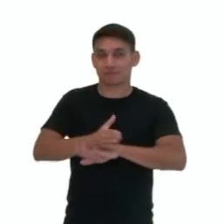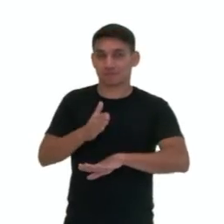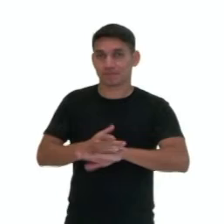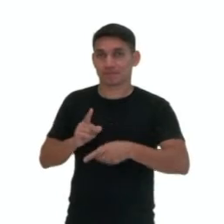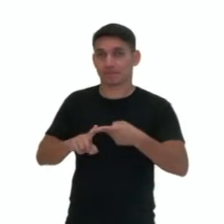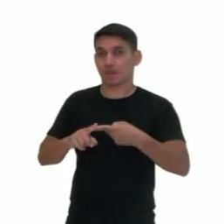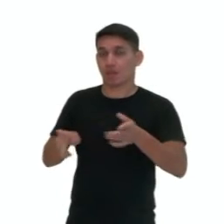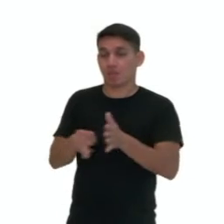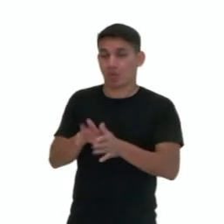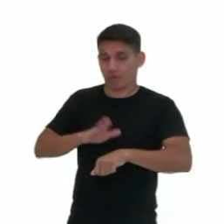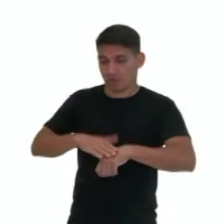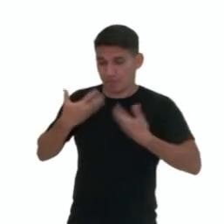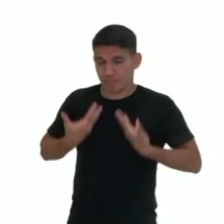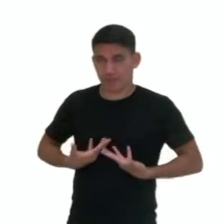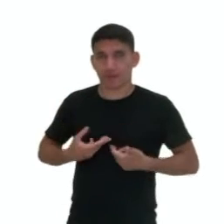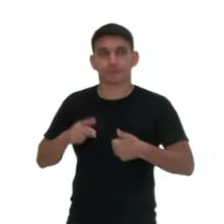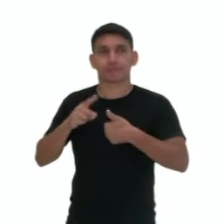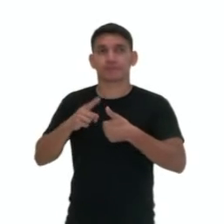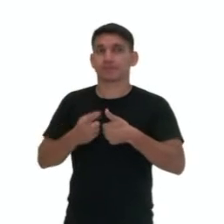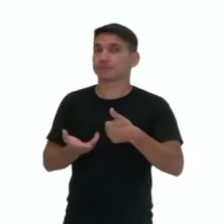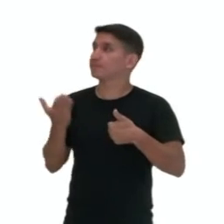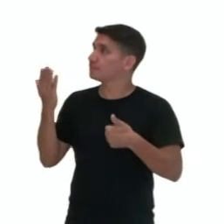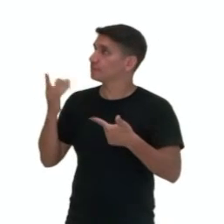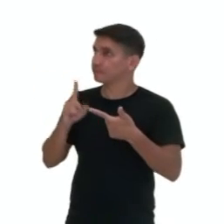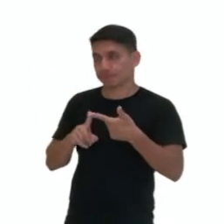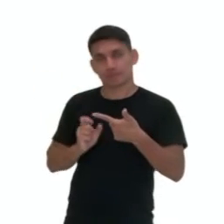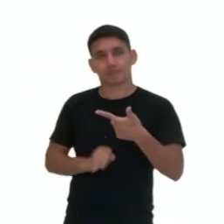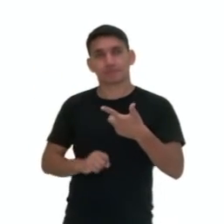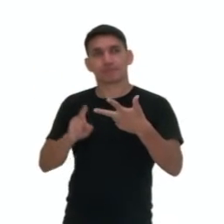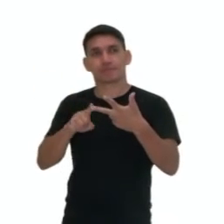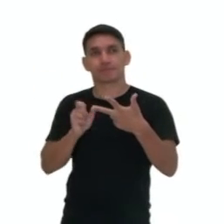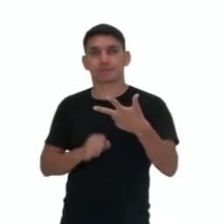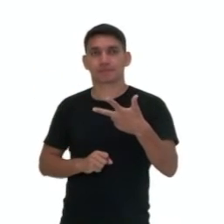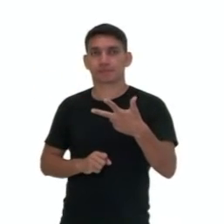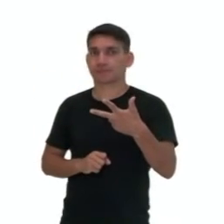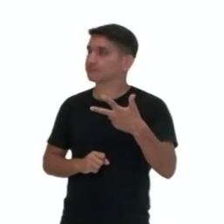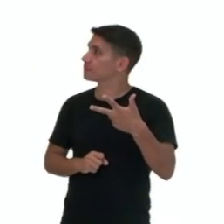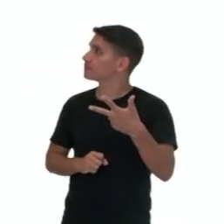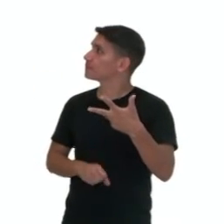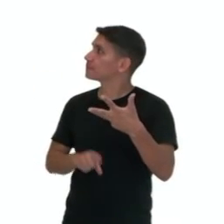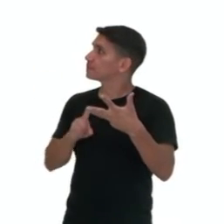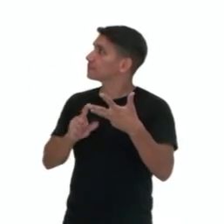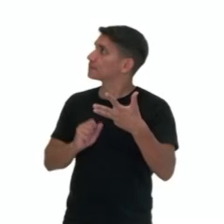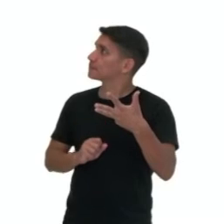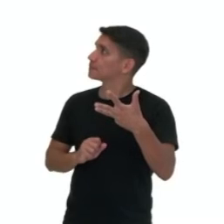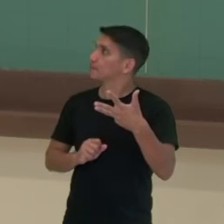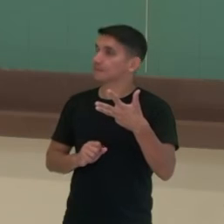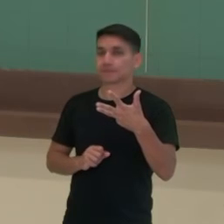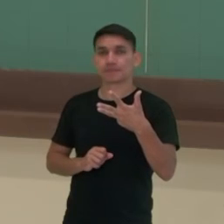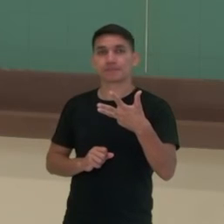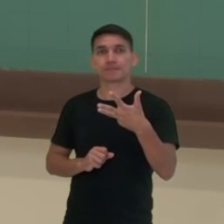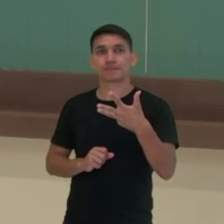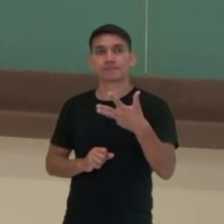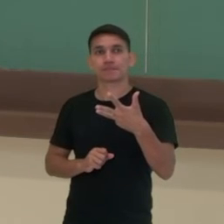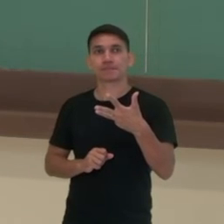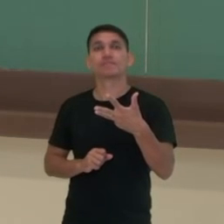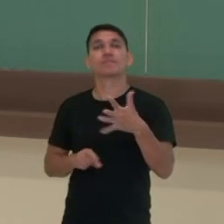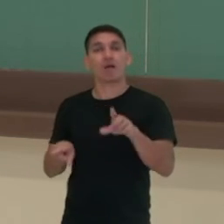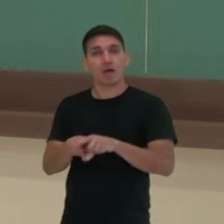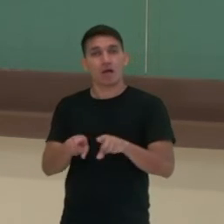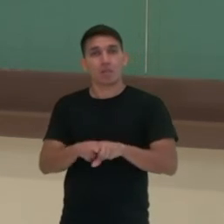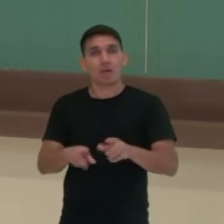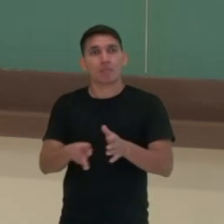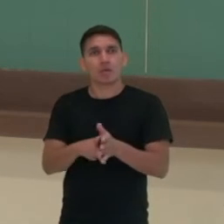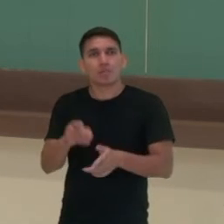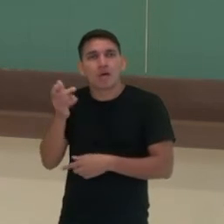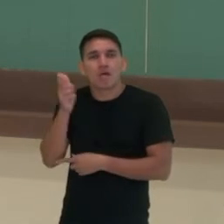peso corporal, exercícios isométricos, exercícios aeróbicos, treino em casa, calistenia também. Então a gente